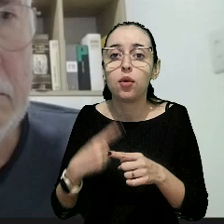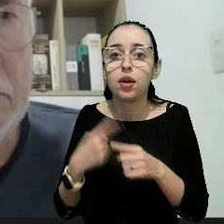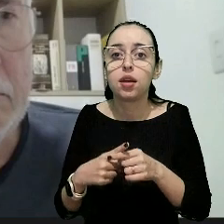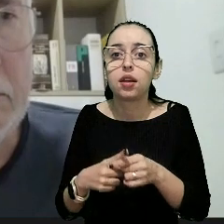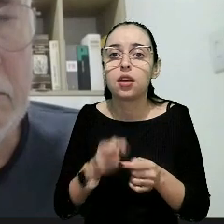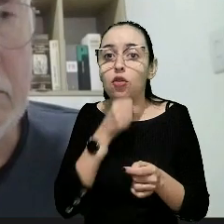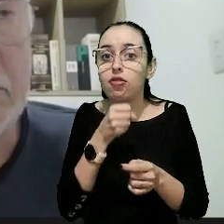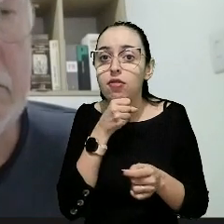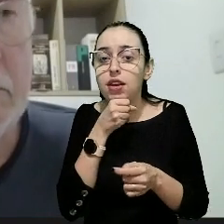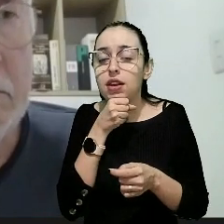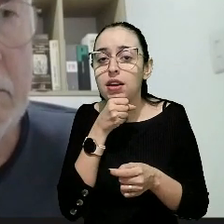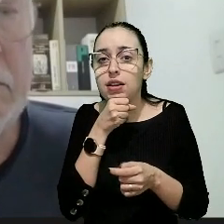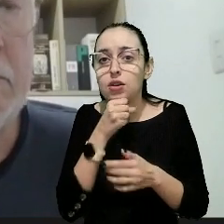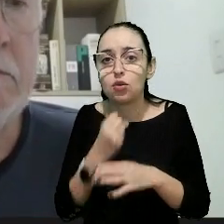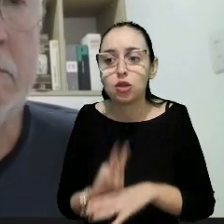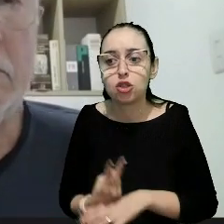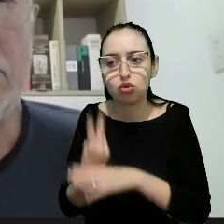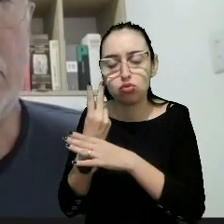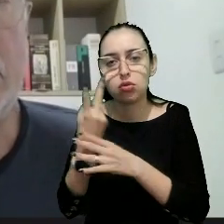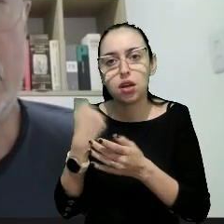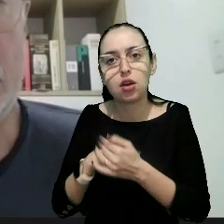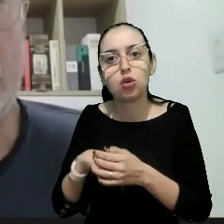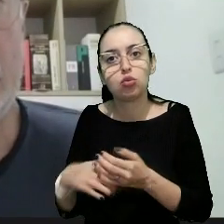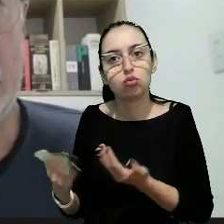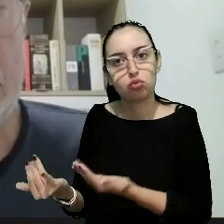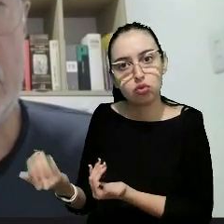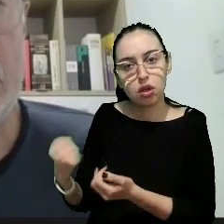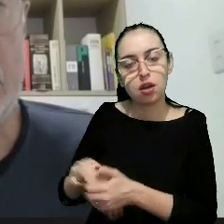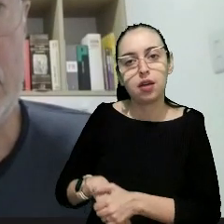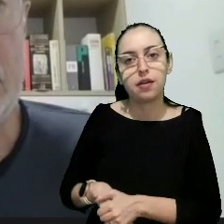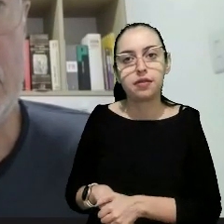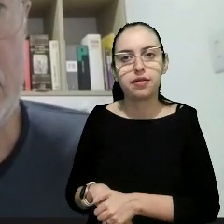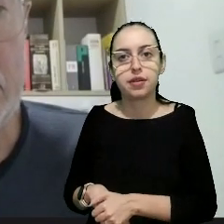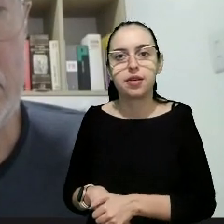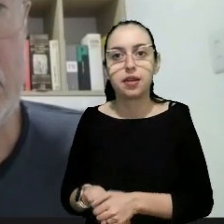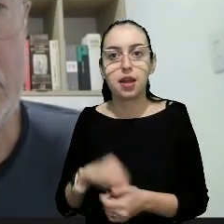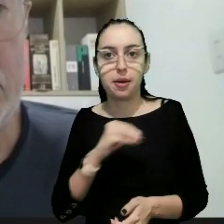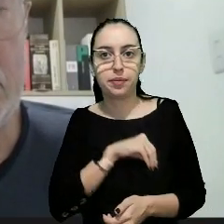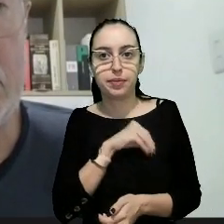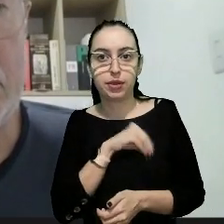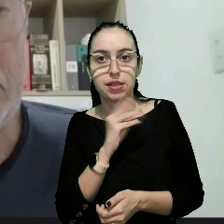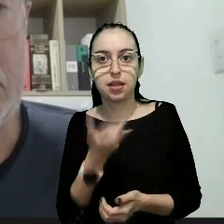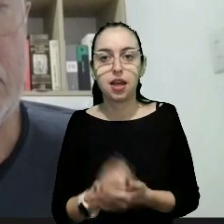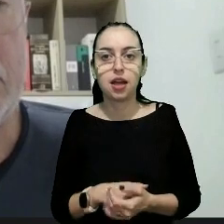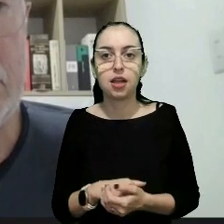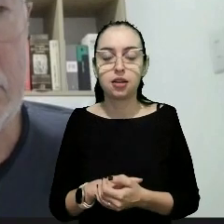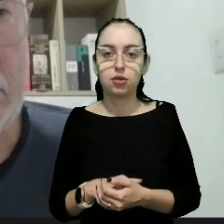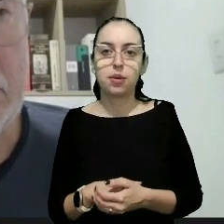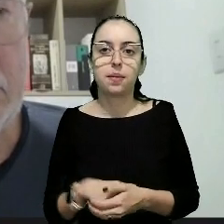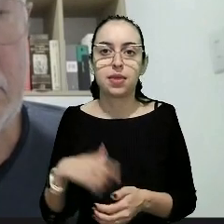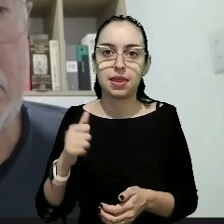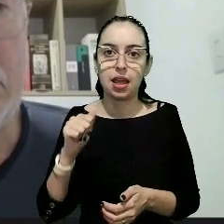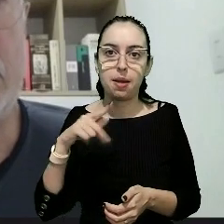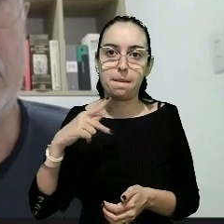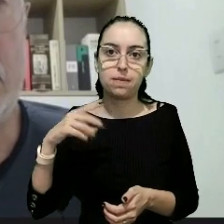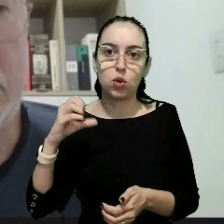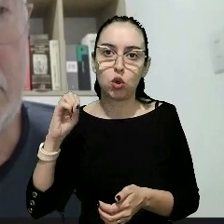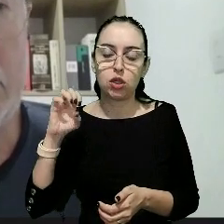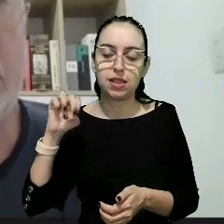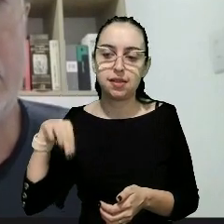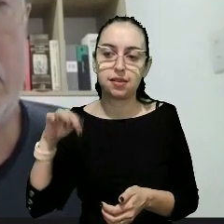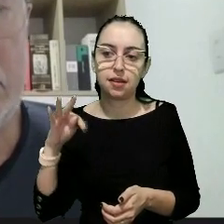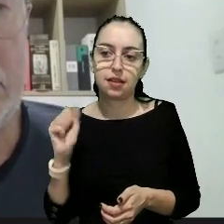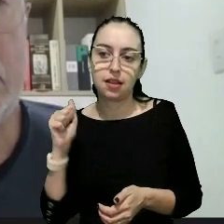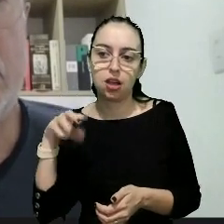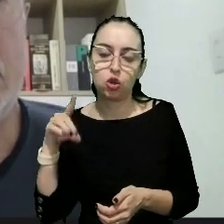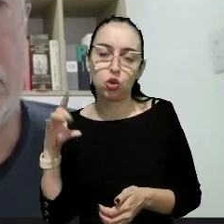os velhos, porque são os velhos que sustentam os mais jovens. São a aposentadoria dos mais velhos que